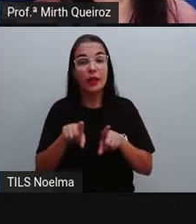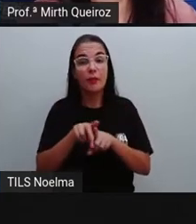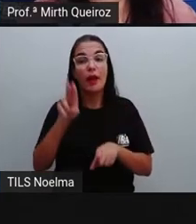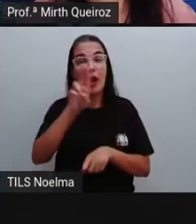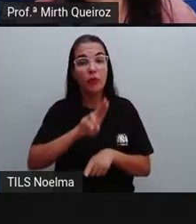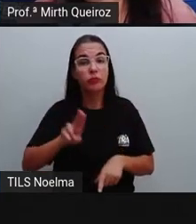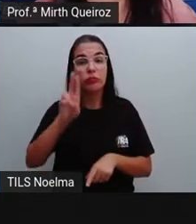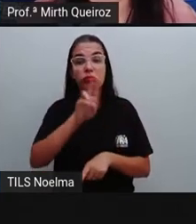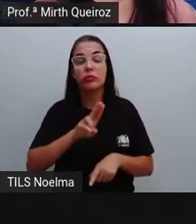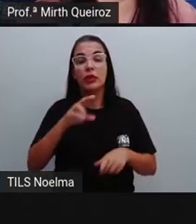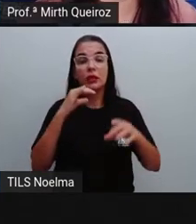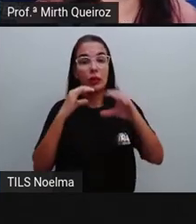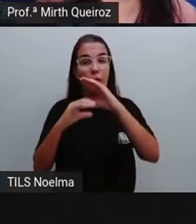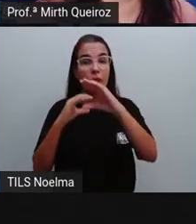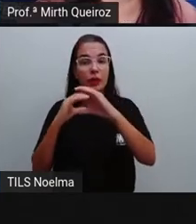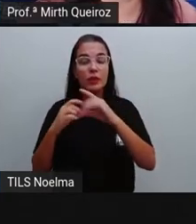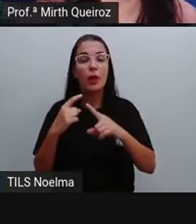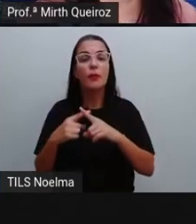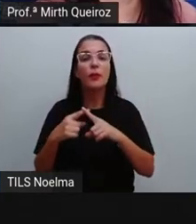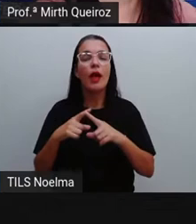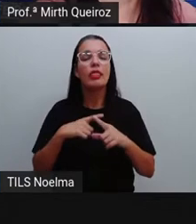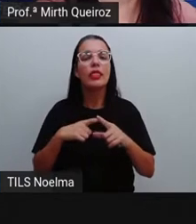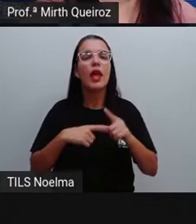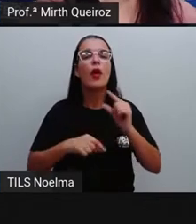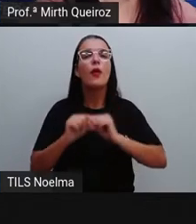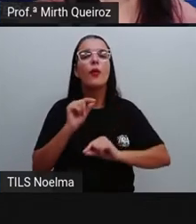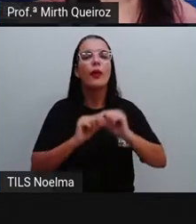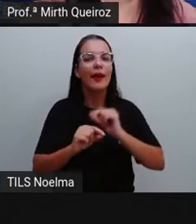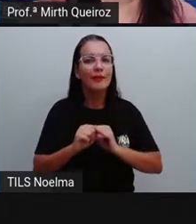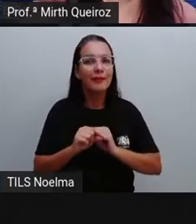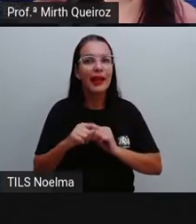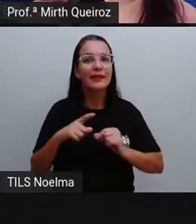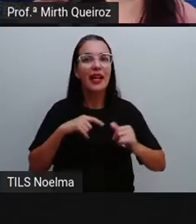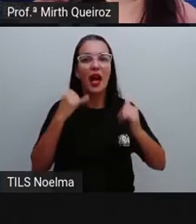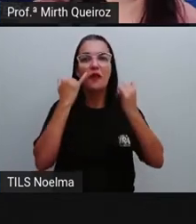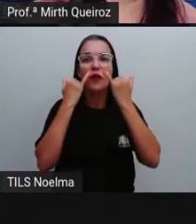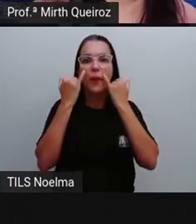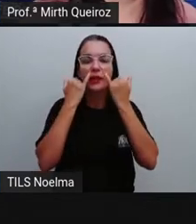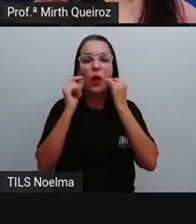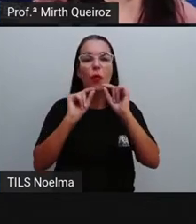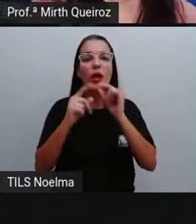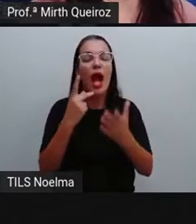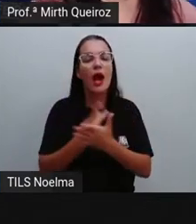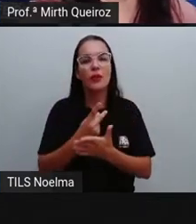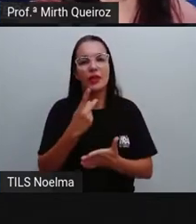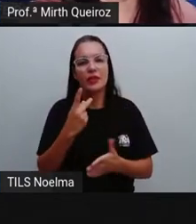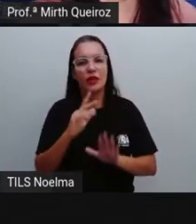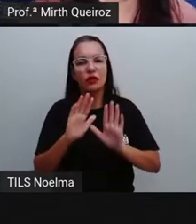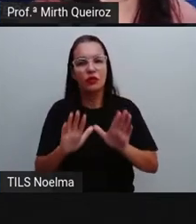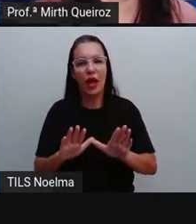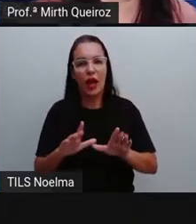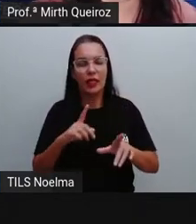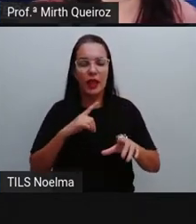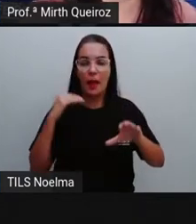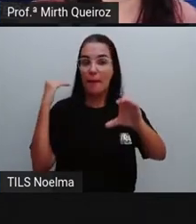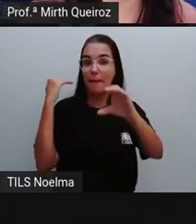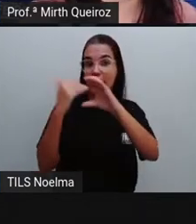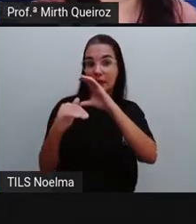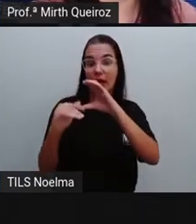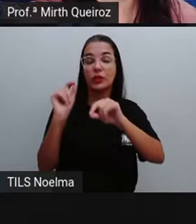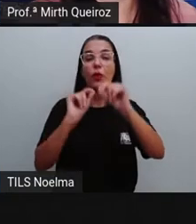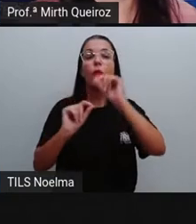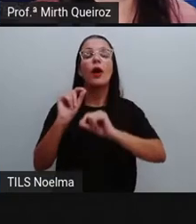como meio de comunicação, porque ela tem a função de informar um fato ocorrido, transmitindo uma mensagem que pode